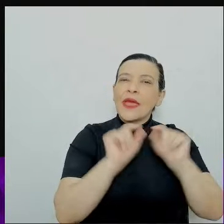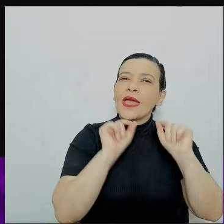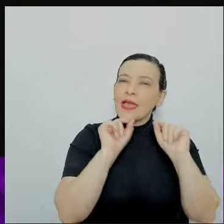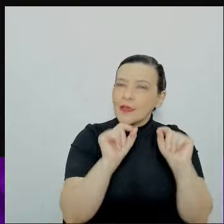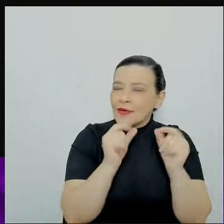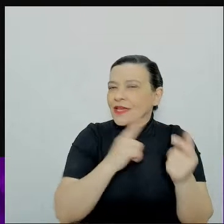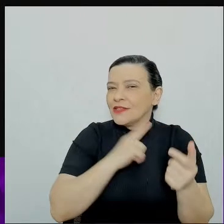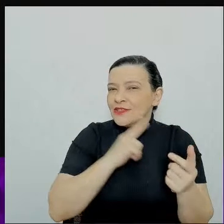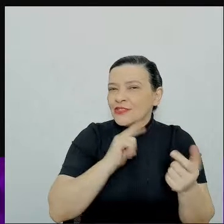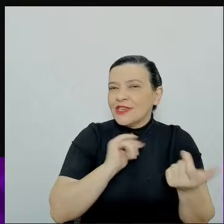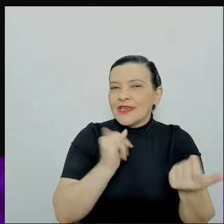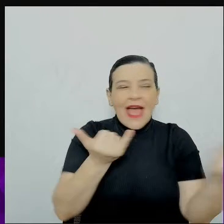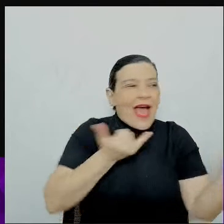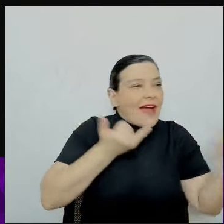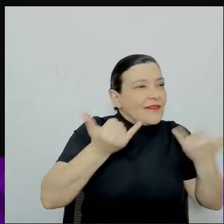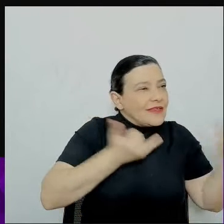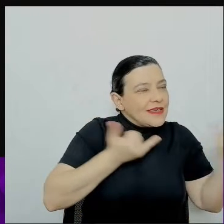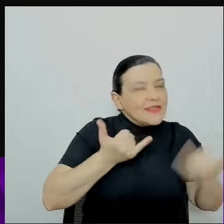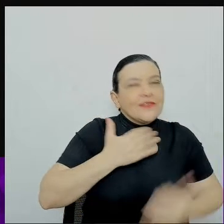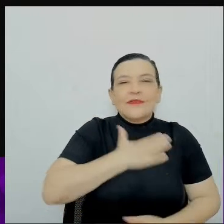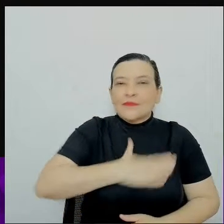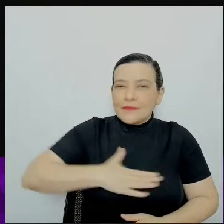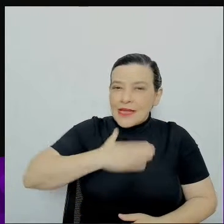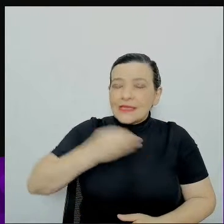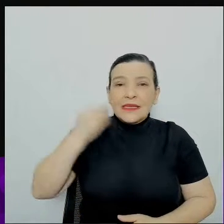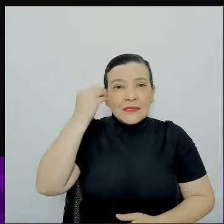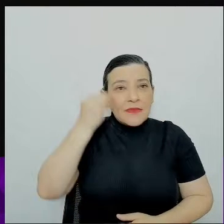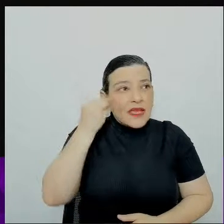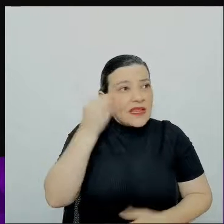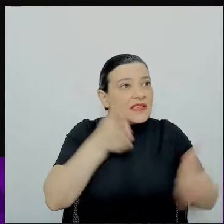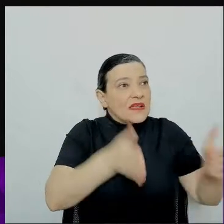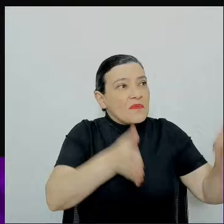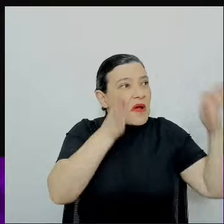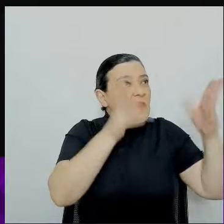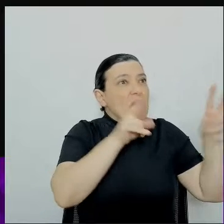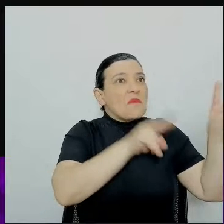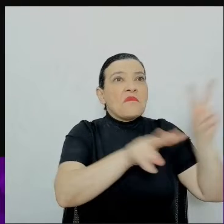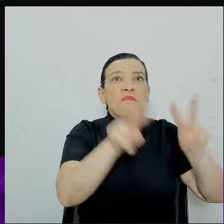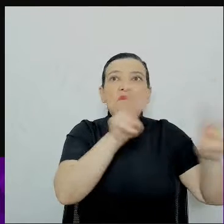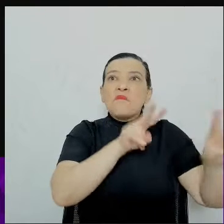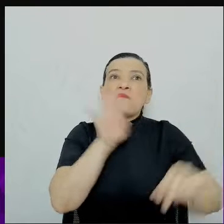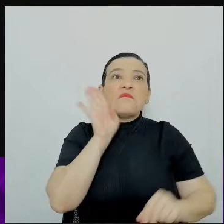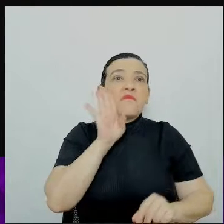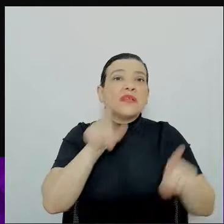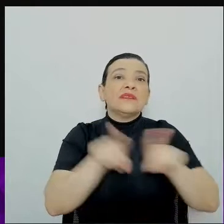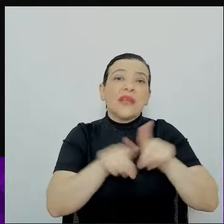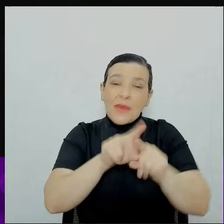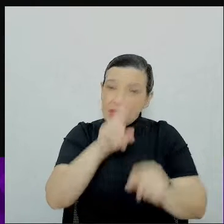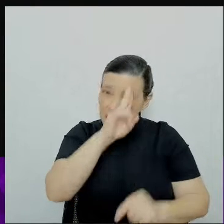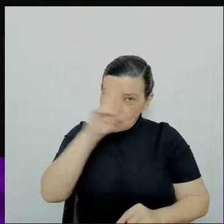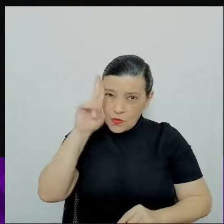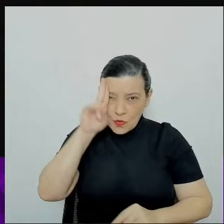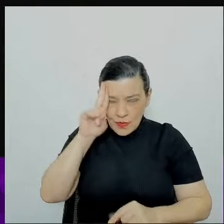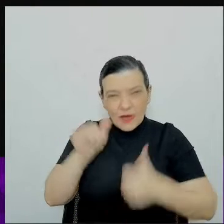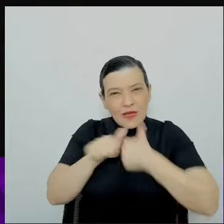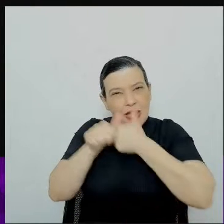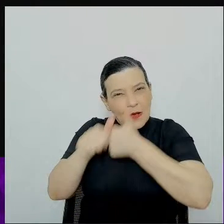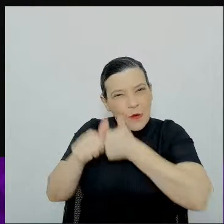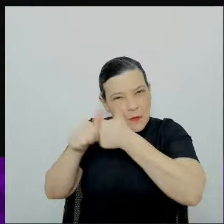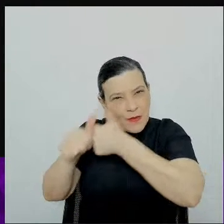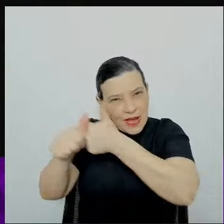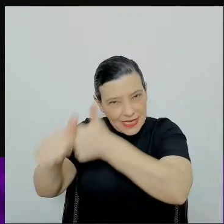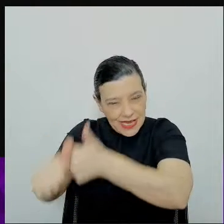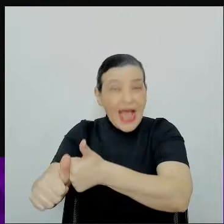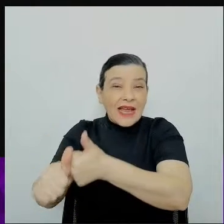o Uber consegue também monitorar a nossa viagem durante todo o percurso, e o Nubank consegue, inclusive, melhorar a nossa experiência, hoje